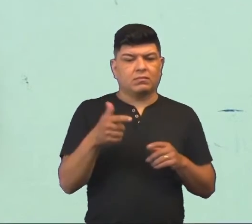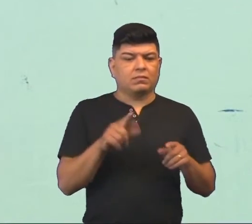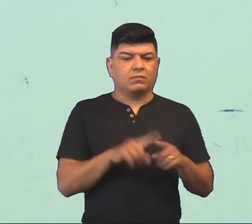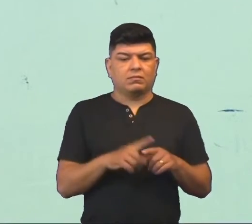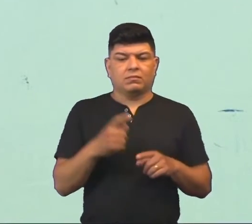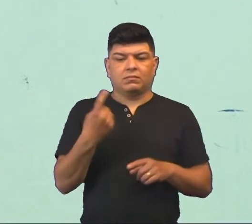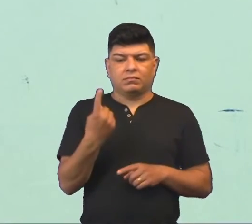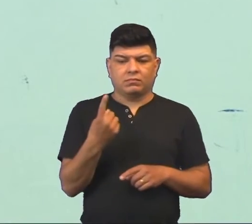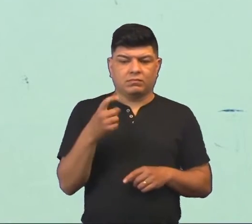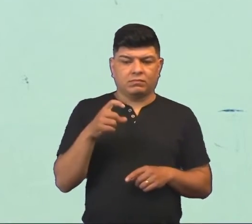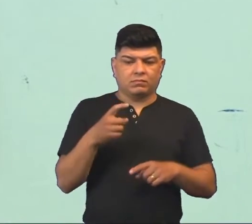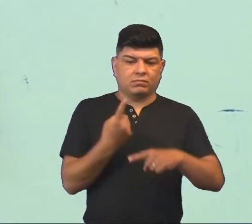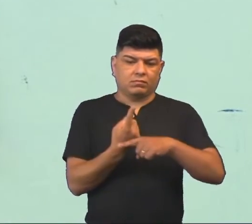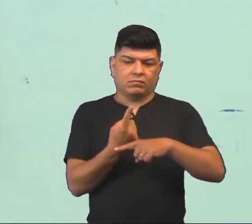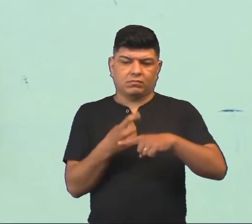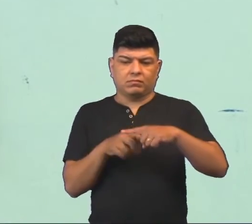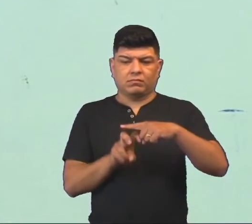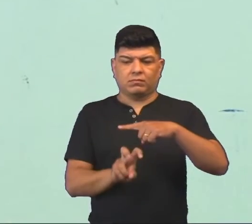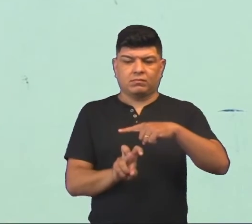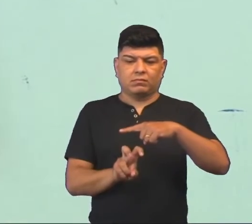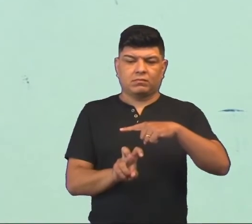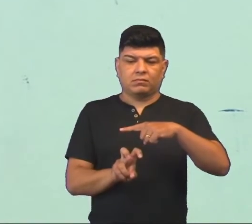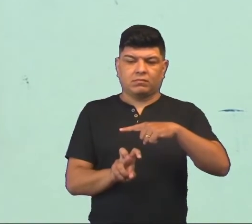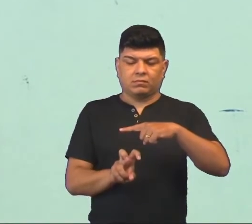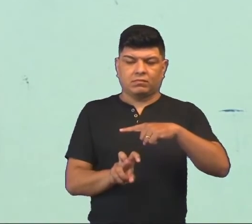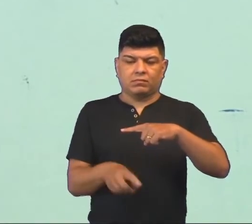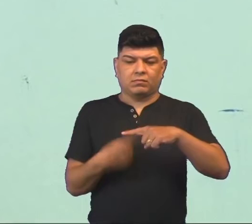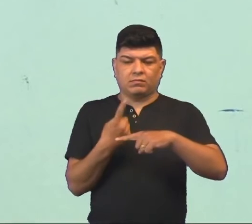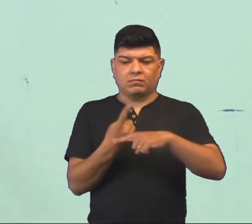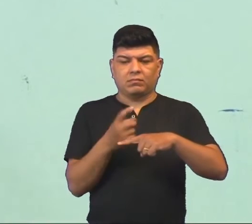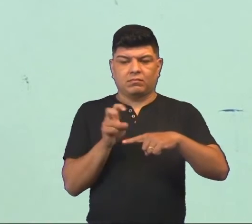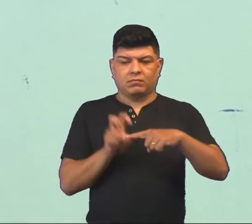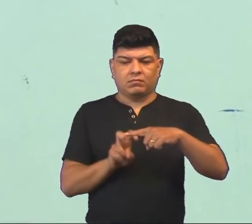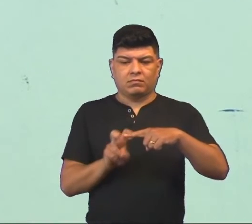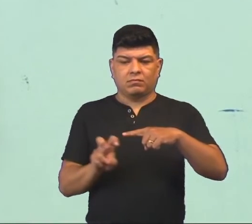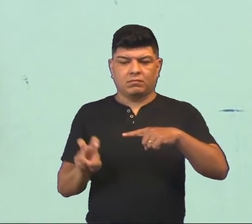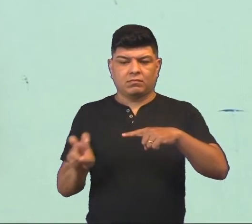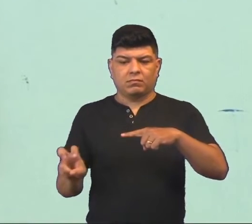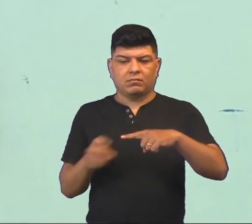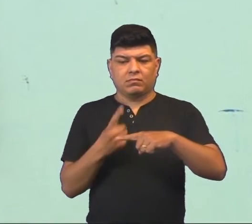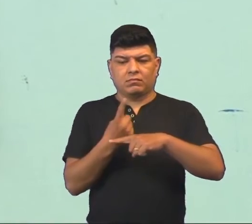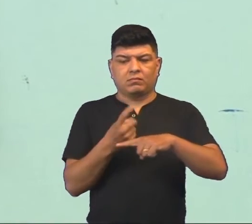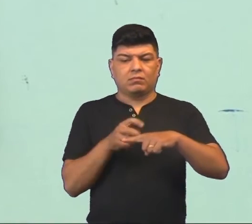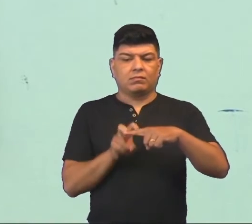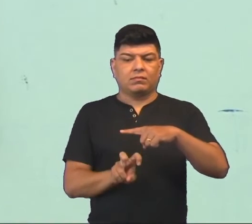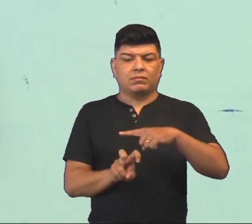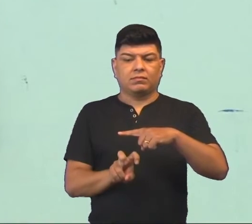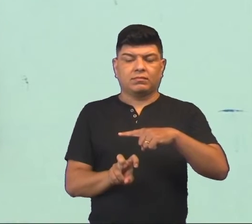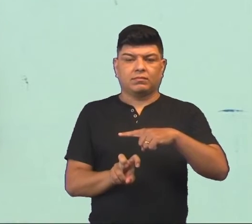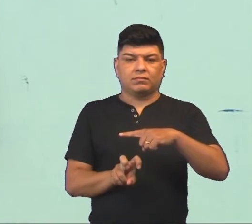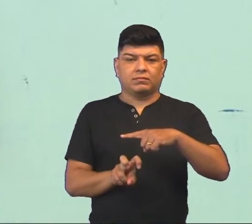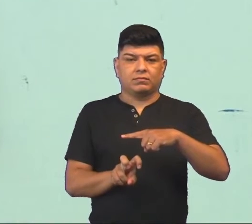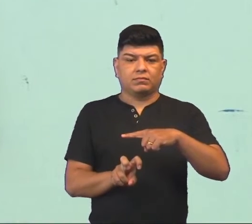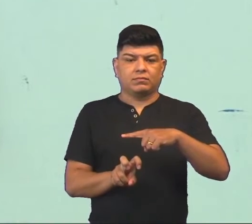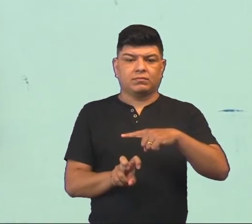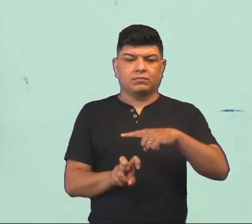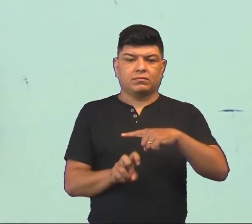também. 1/5, porque é uma parte de 5 partes. Então, eu leio